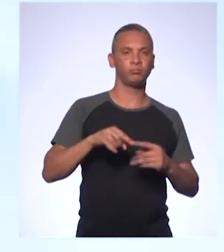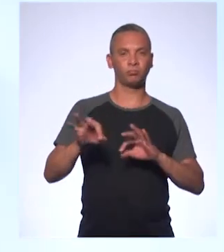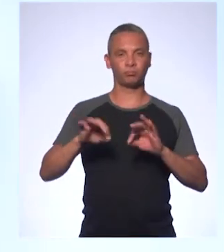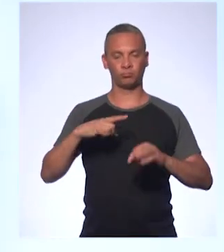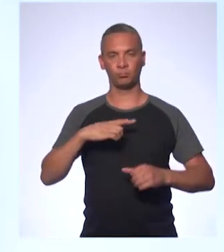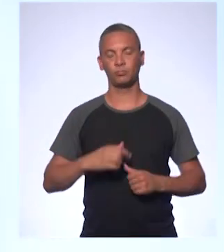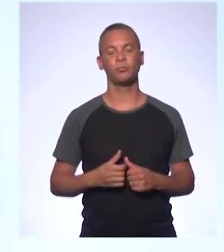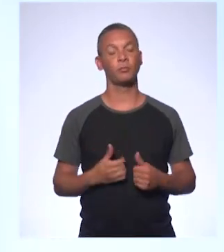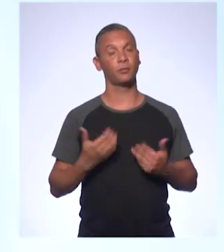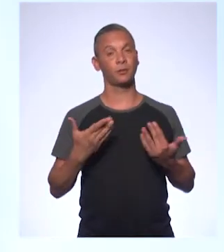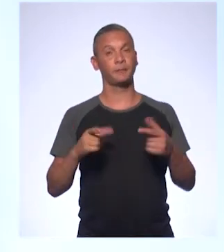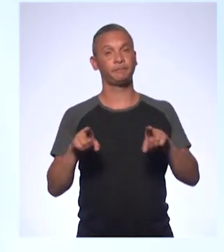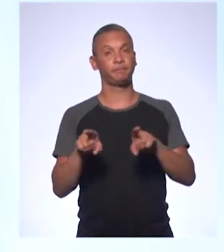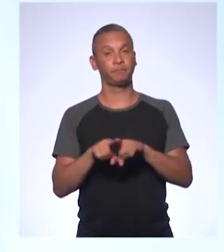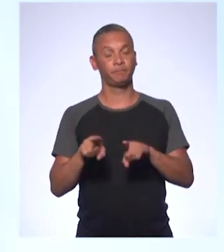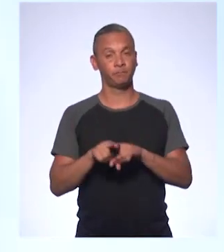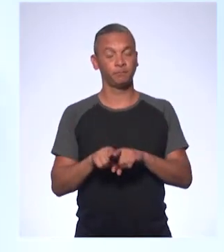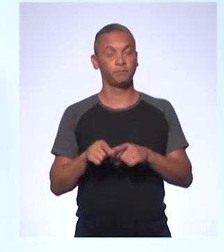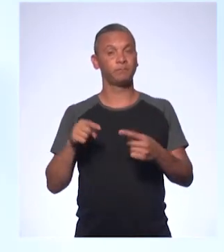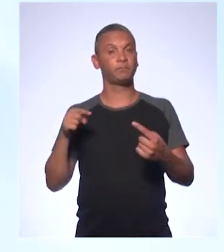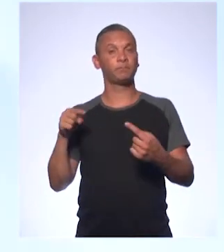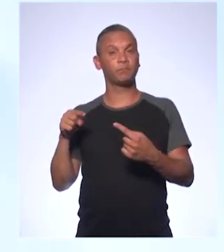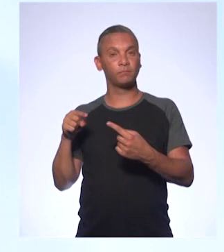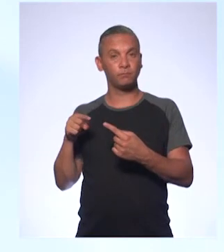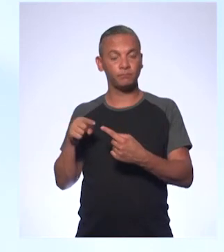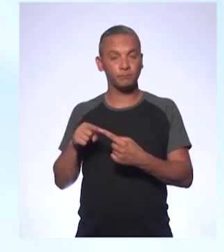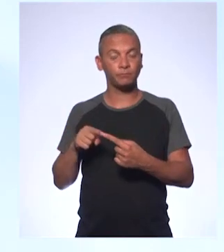pica-pedreiro com o som do